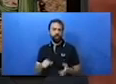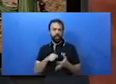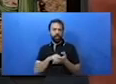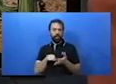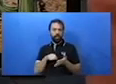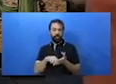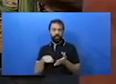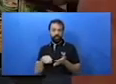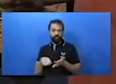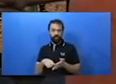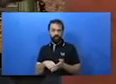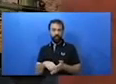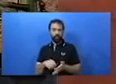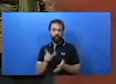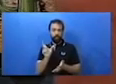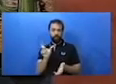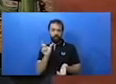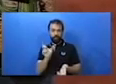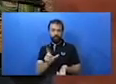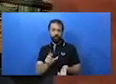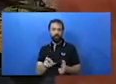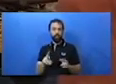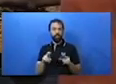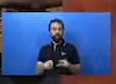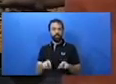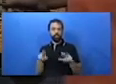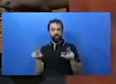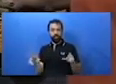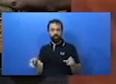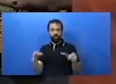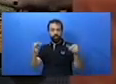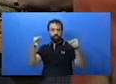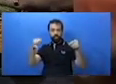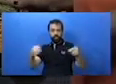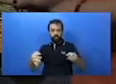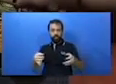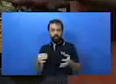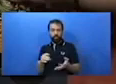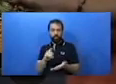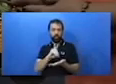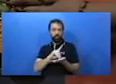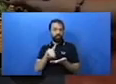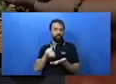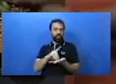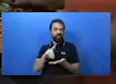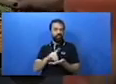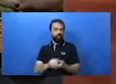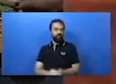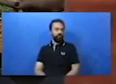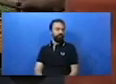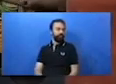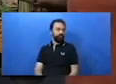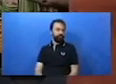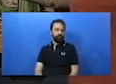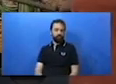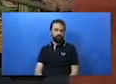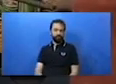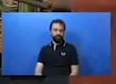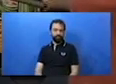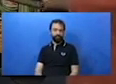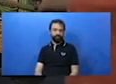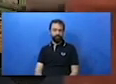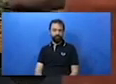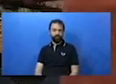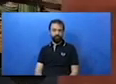é muitas vezes diferente daquela que encontramos no dicionário. Lembra do bocado e do bocado nos